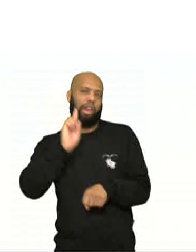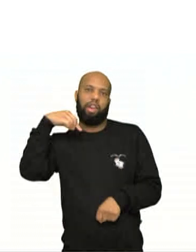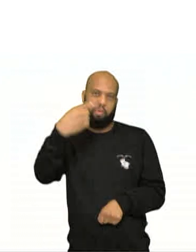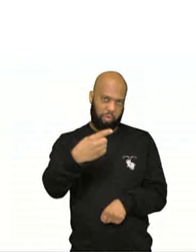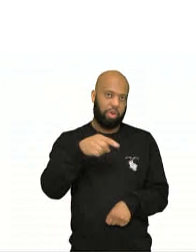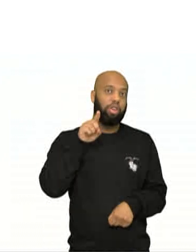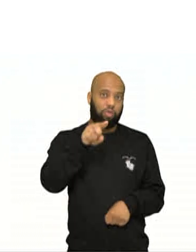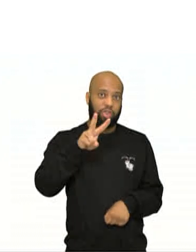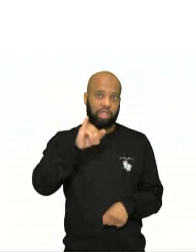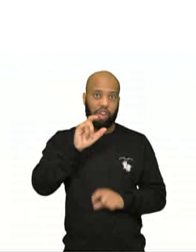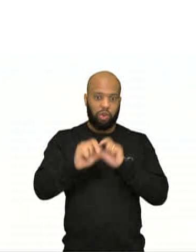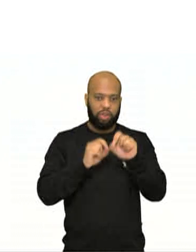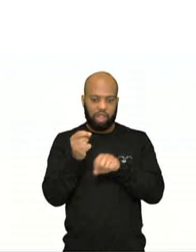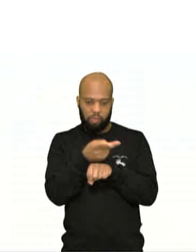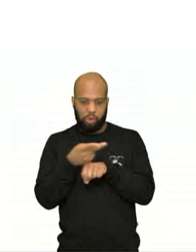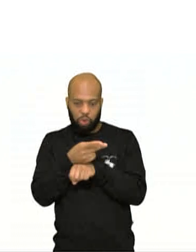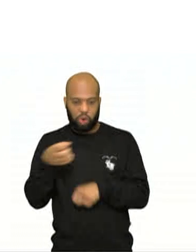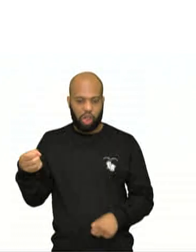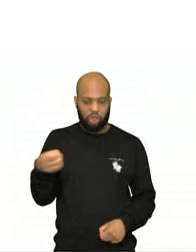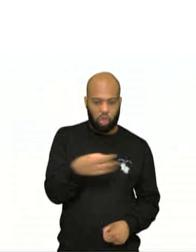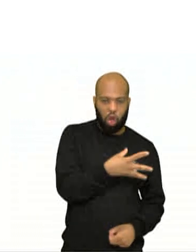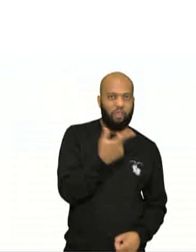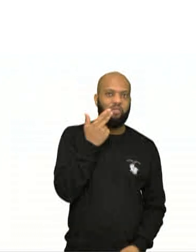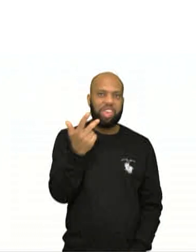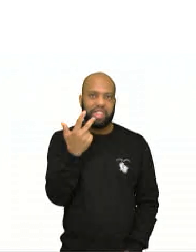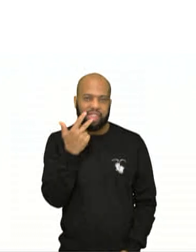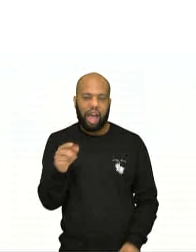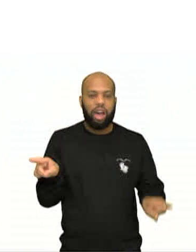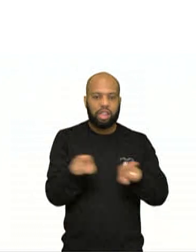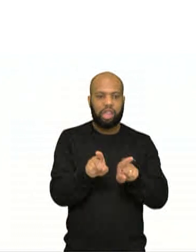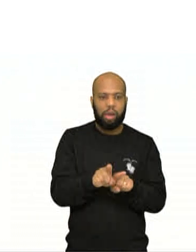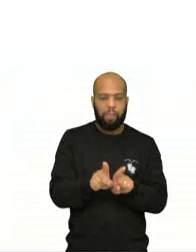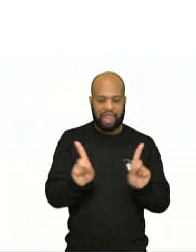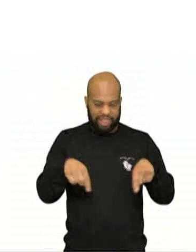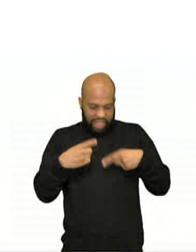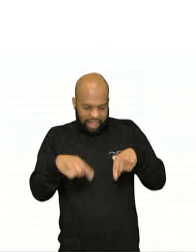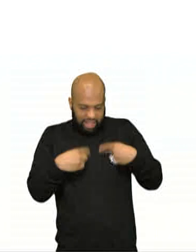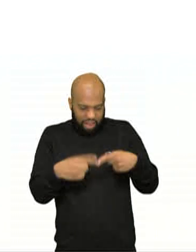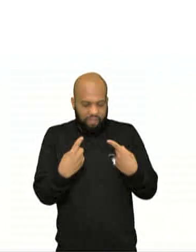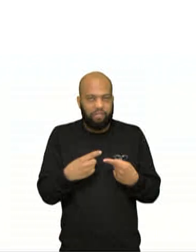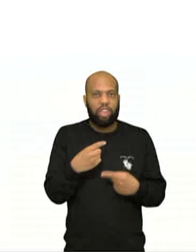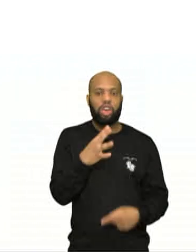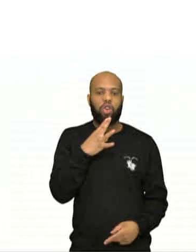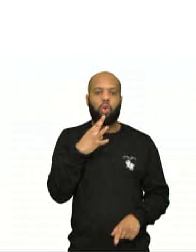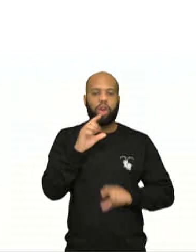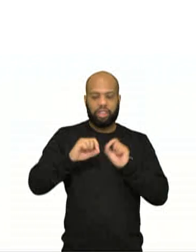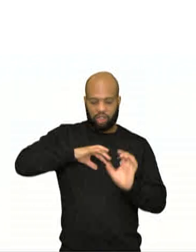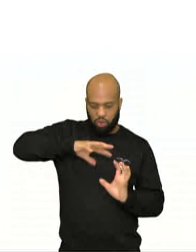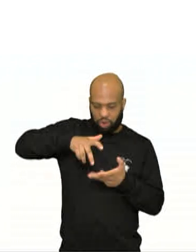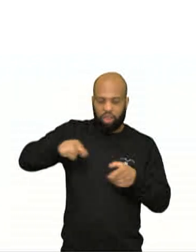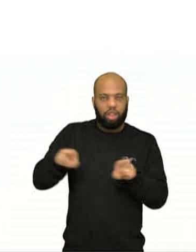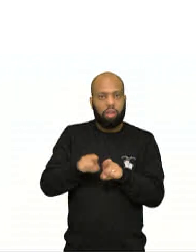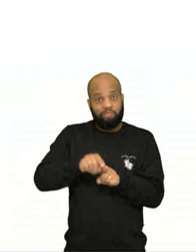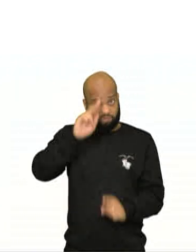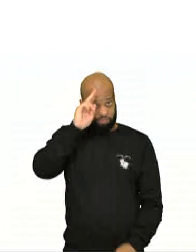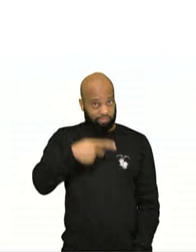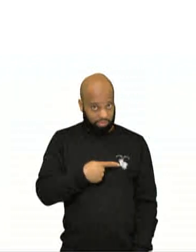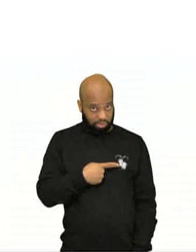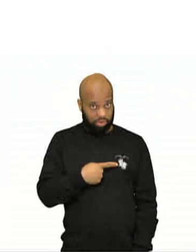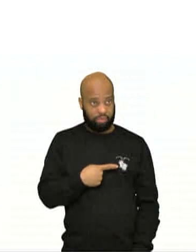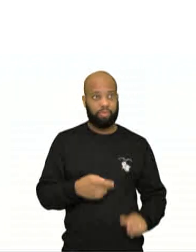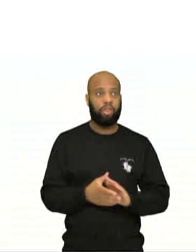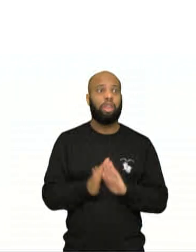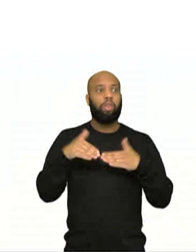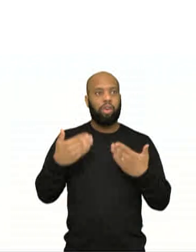e você vai procurar novas aventuras e desafios para conhecer o máximo do mundo e de si próprio.